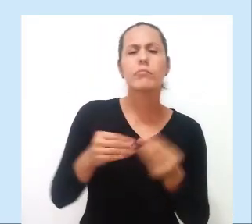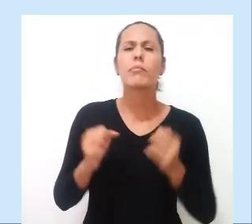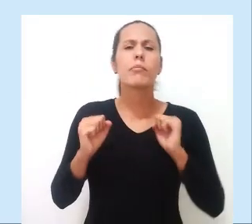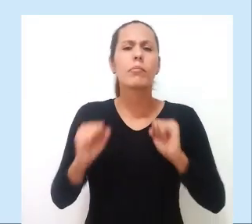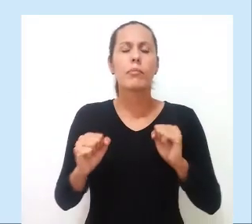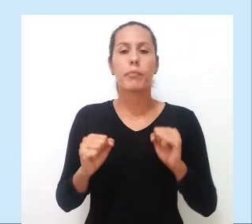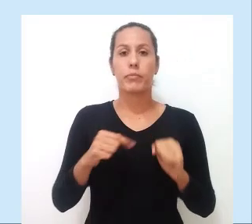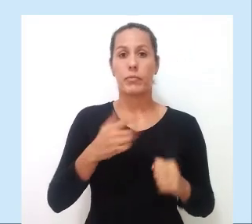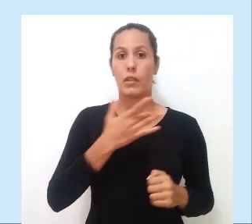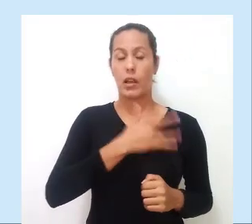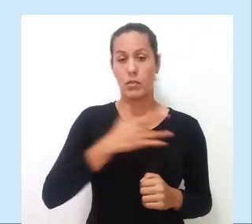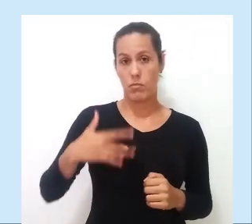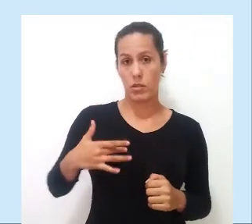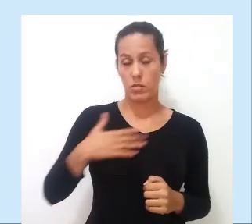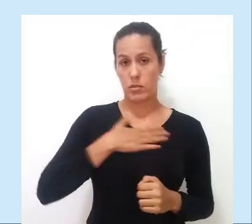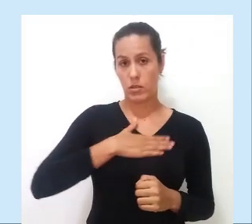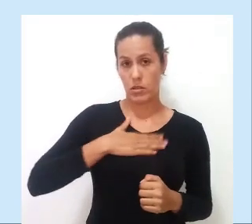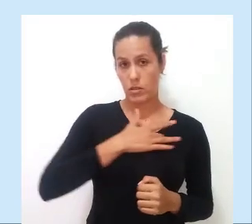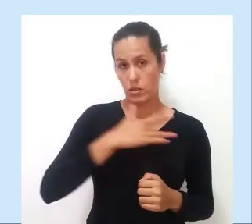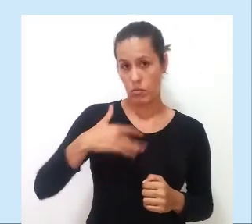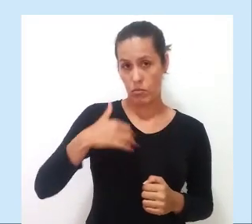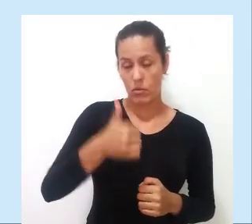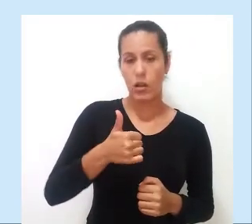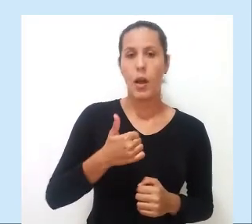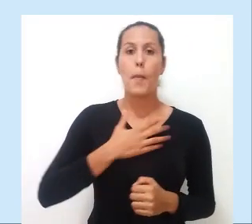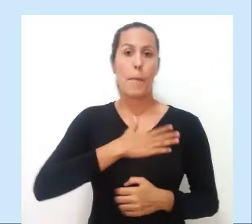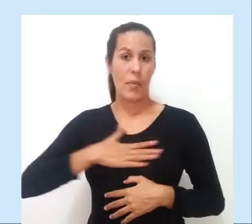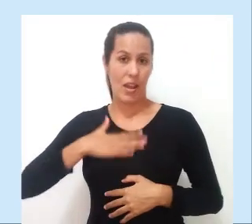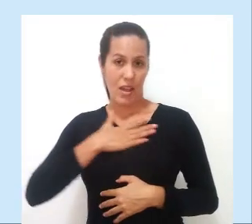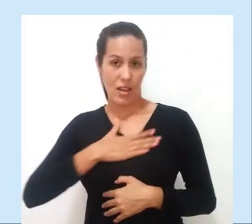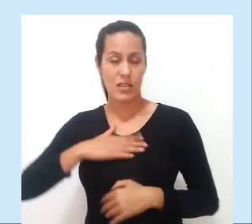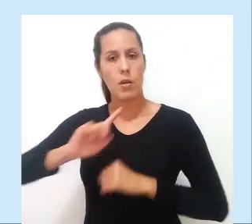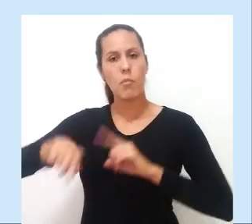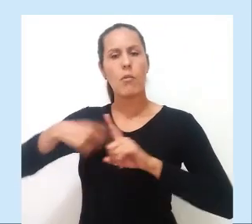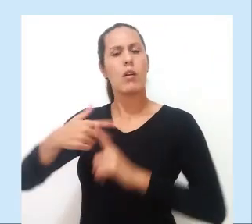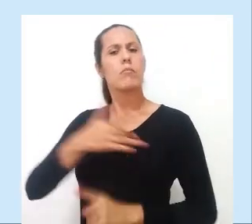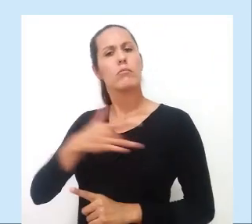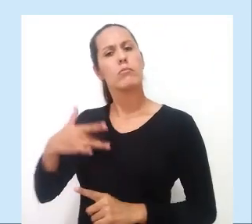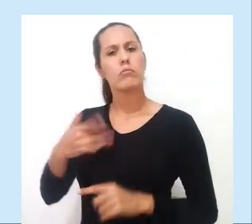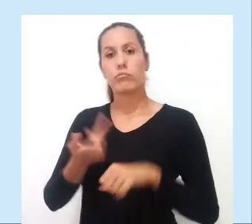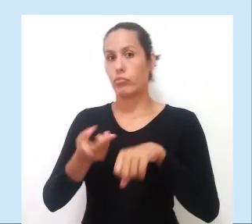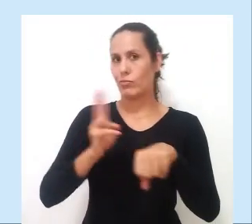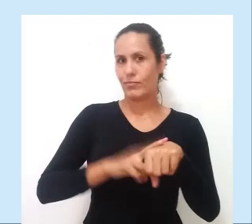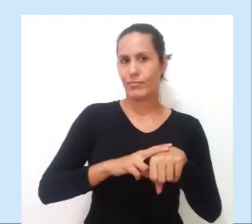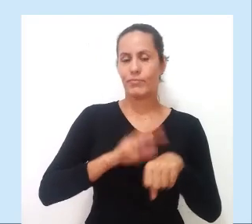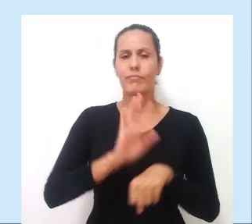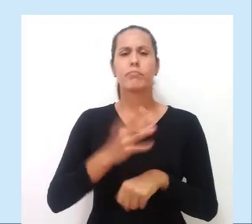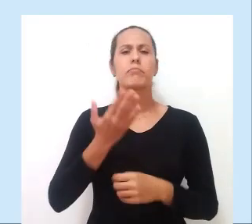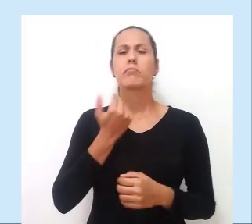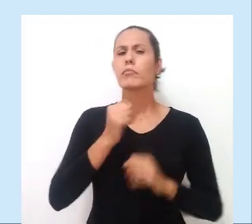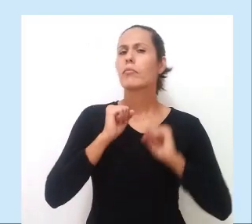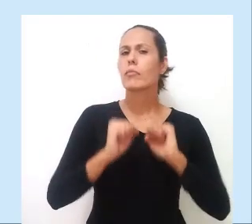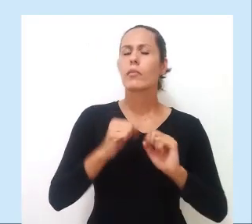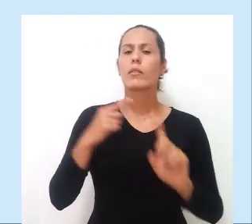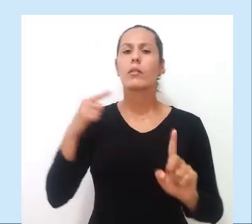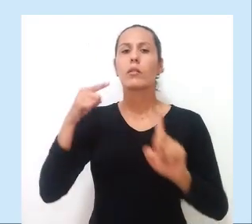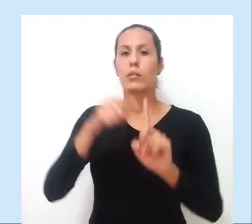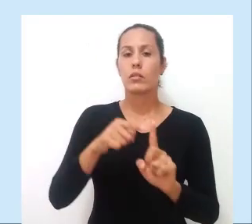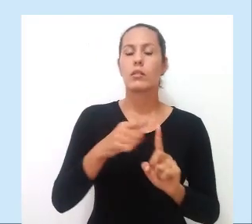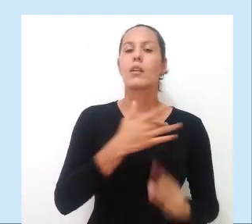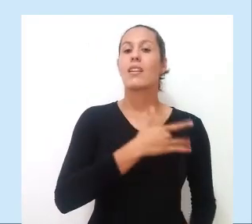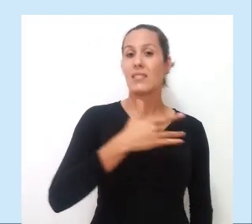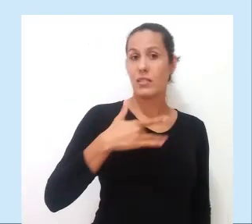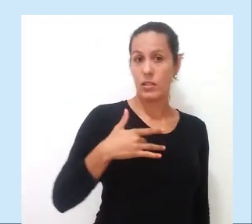saudável, ela deve significar prazer e saúde também. Então, os alimentos, eles podem